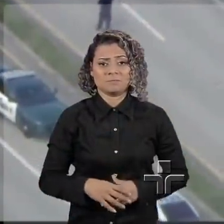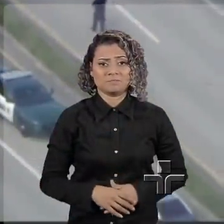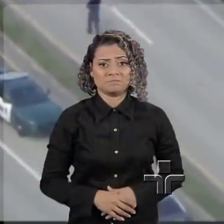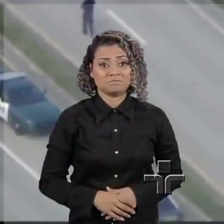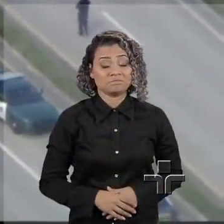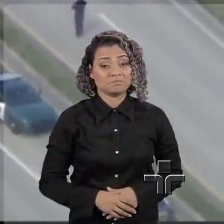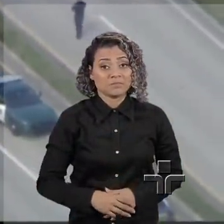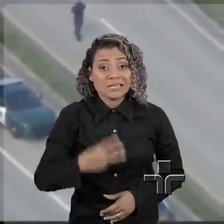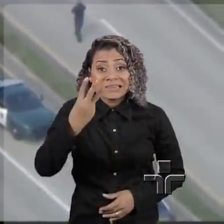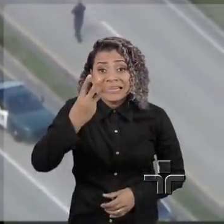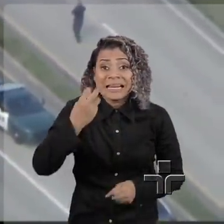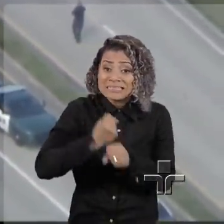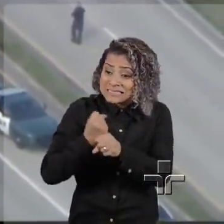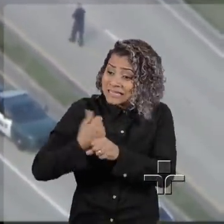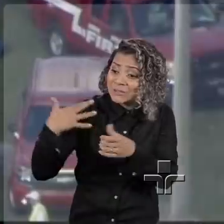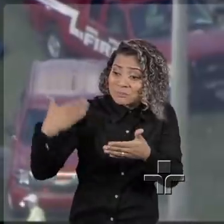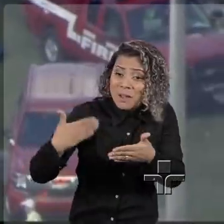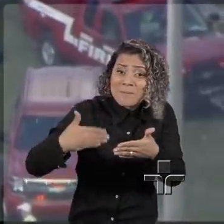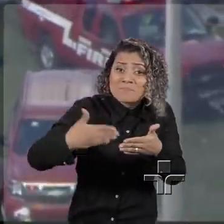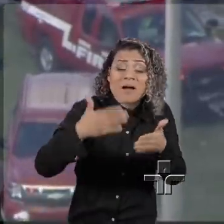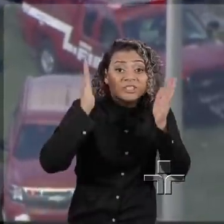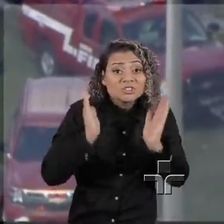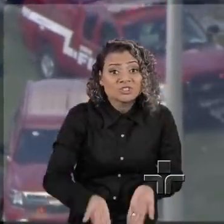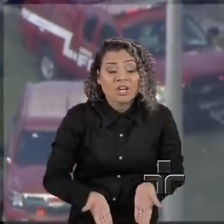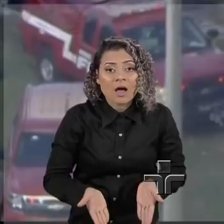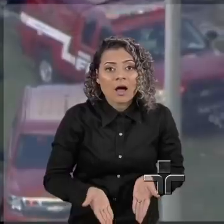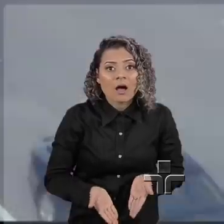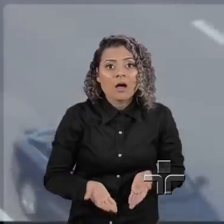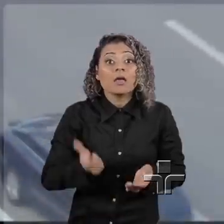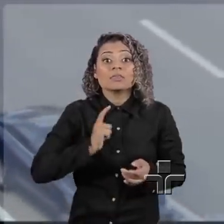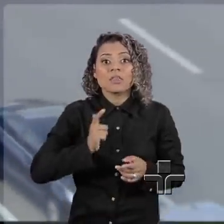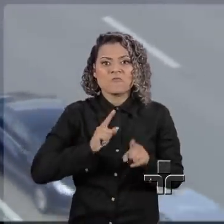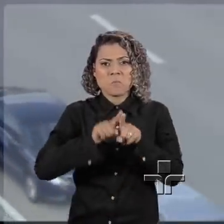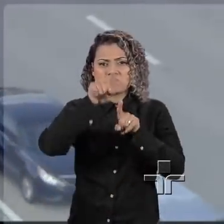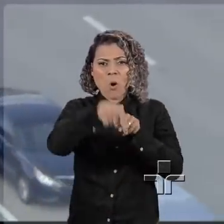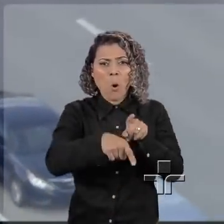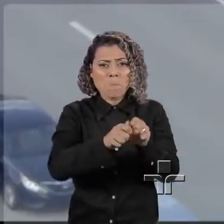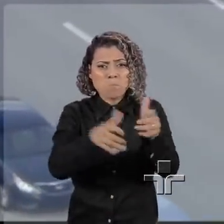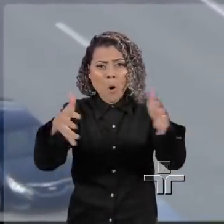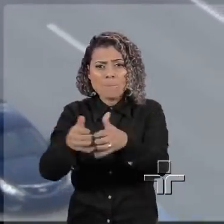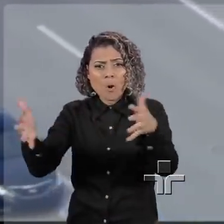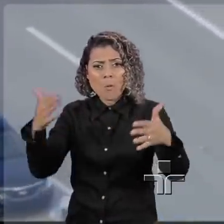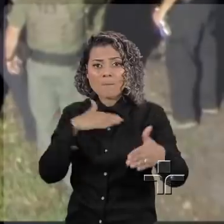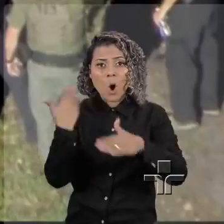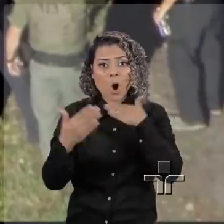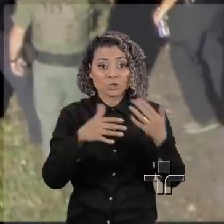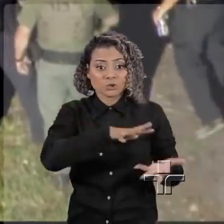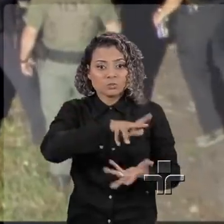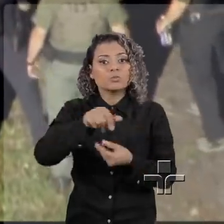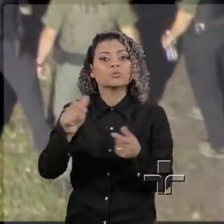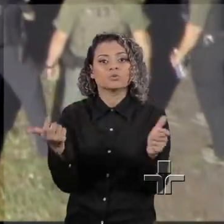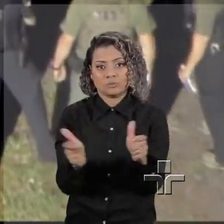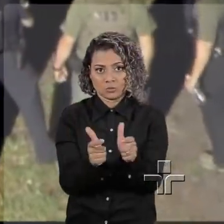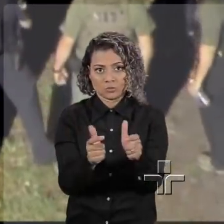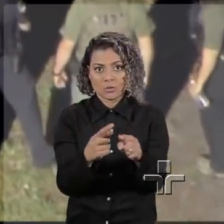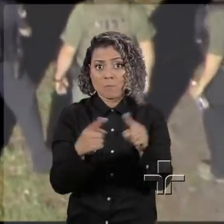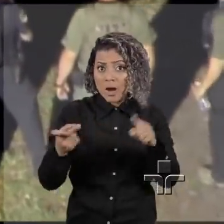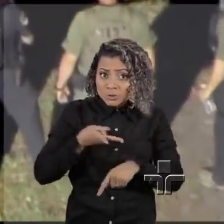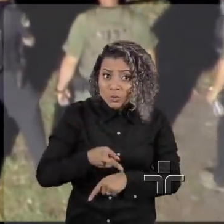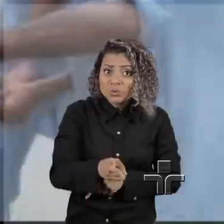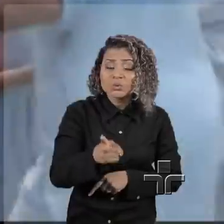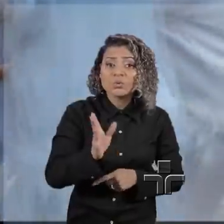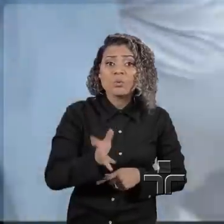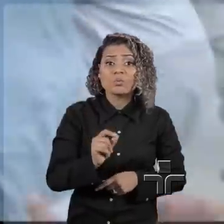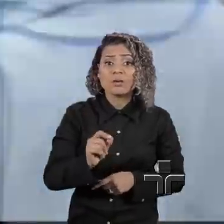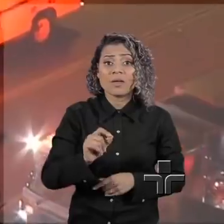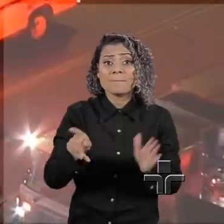Pelo terceiro ano consecutivo, caiu o número de atentados terroristas e mortes no mundo. Mesmo assim, ataques foram